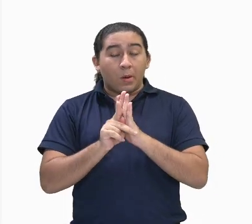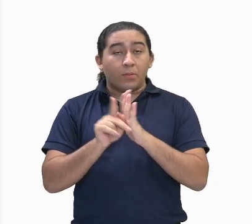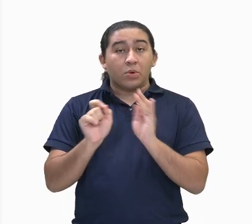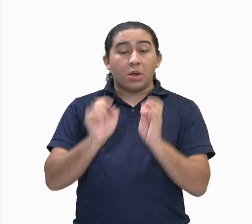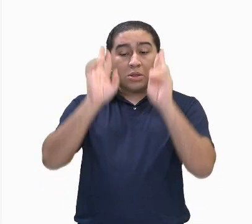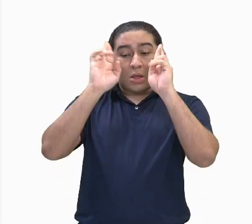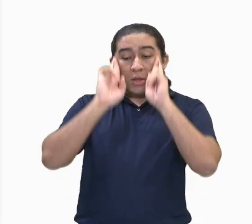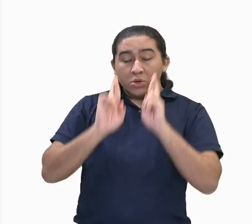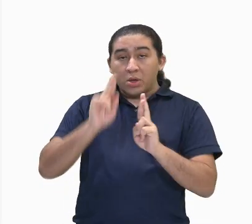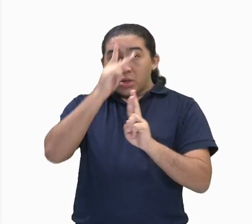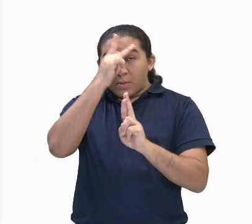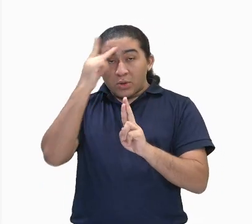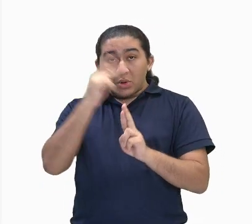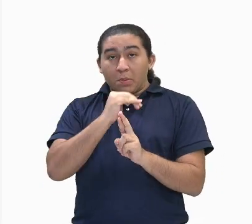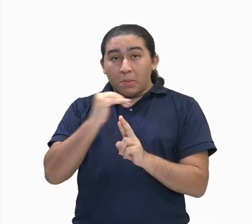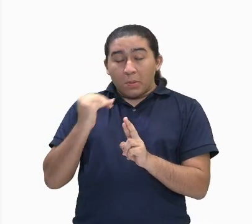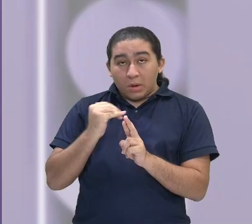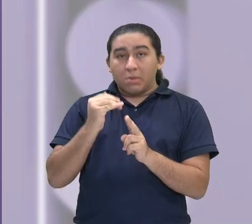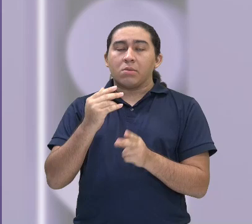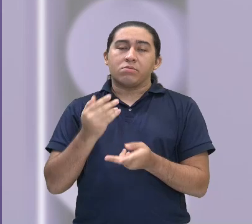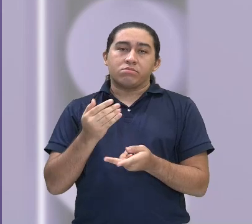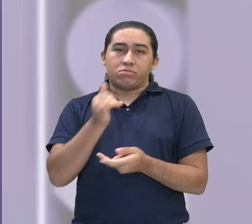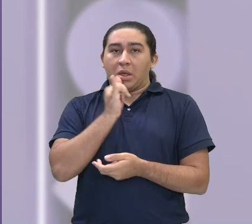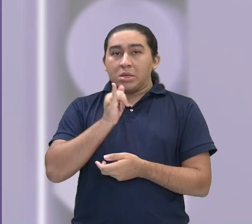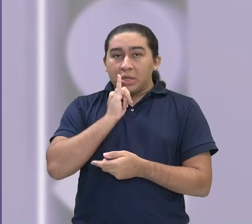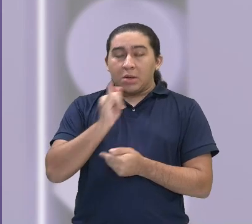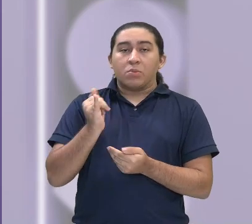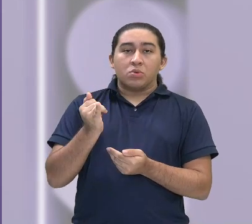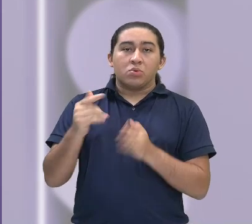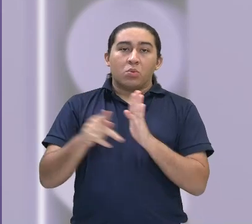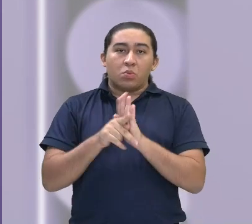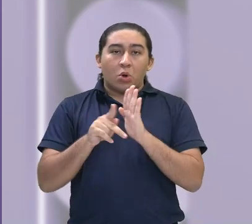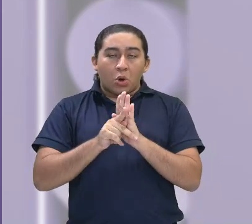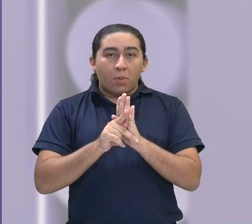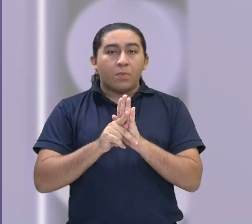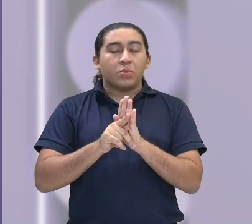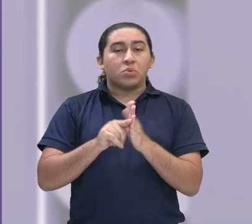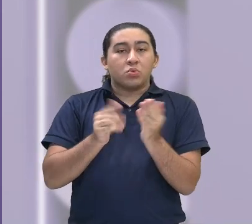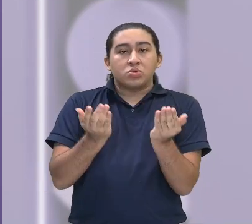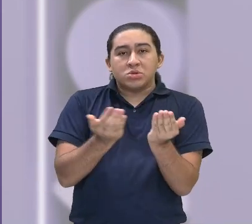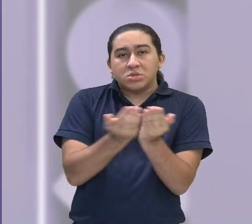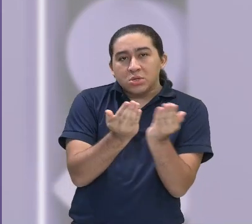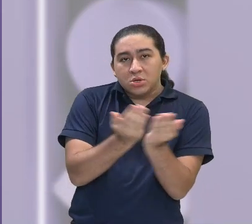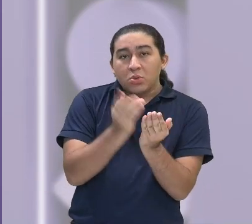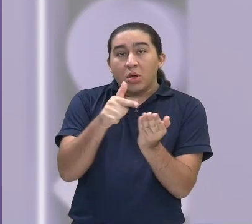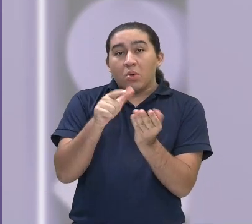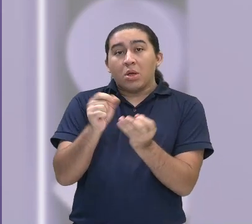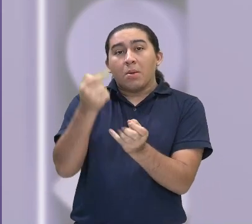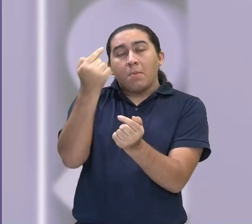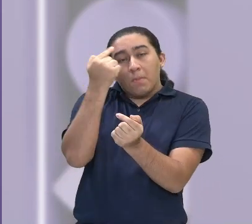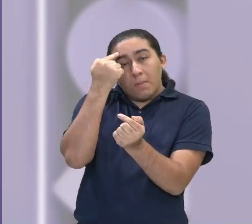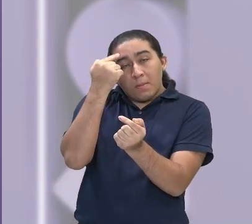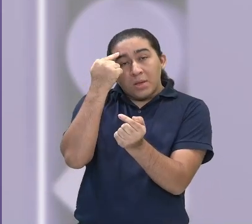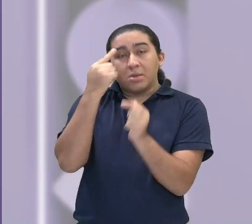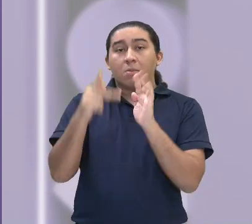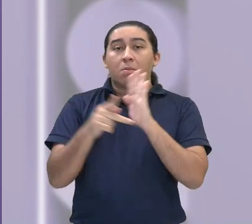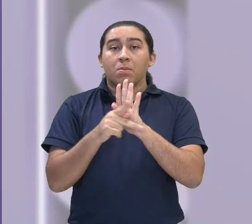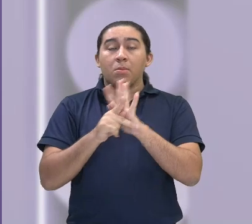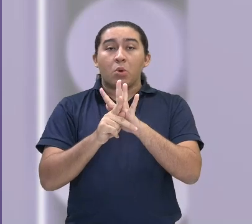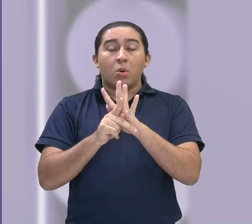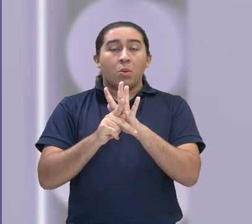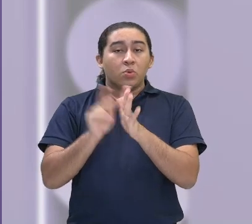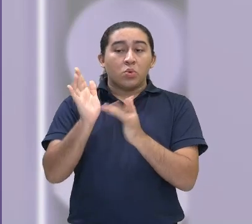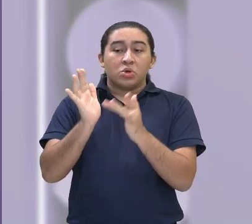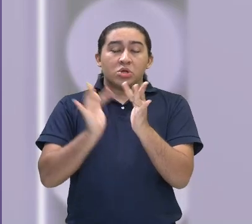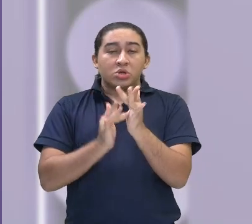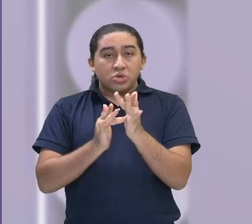mortos. Por exemplo, para o cristianismo, a vela acesa ela é sempre recordação do Cristo ressuscitado.